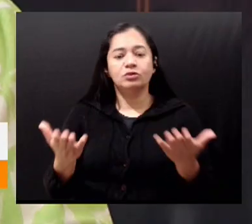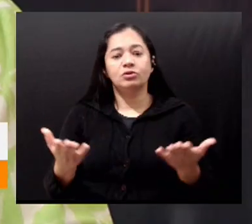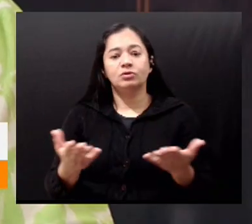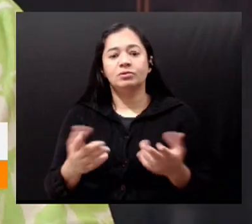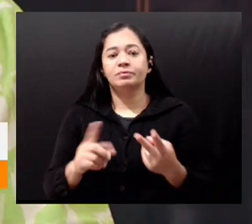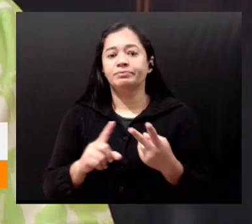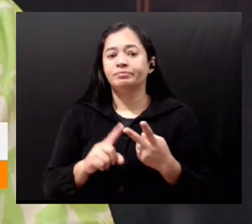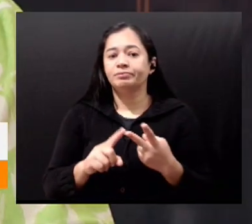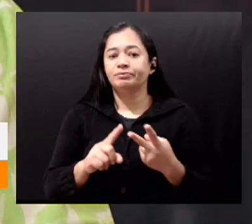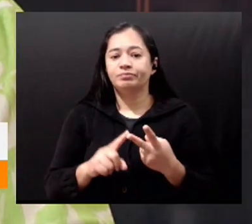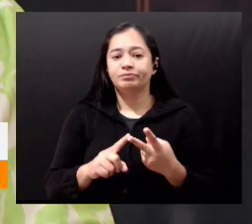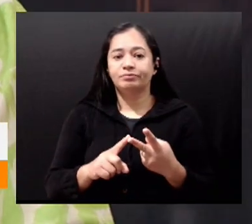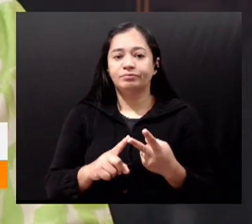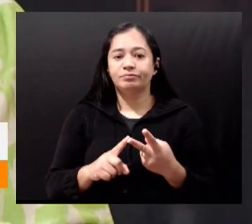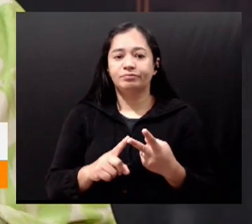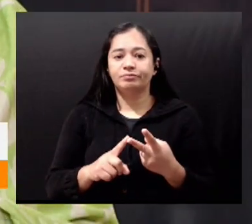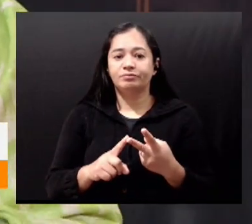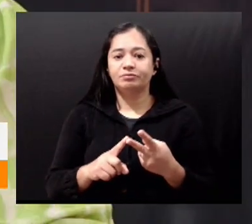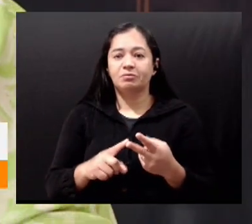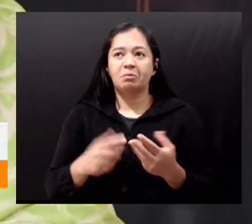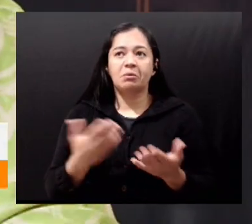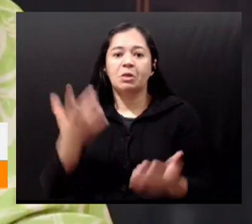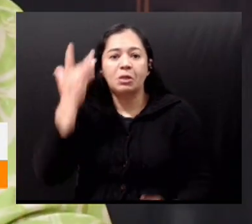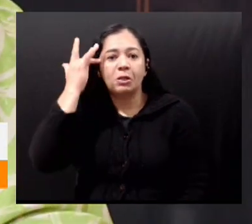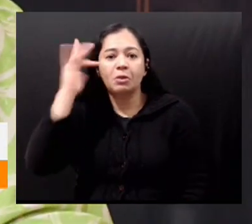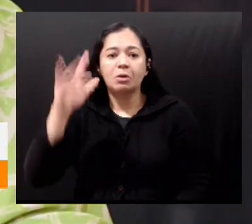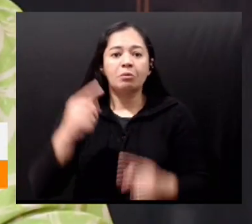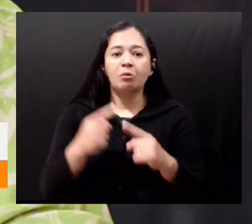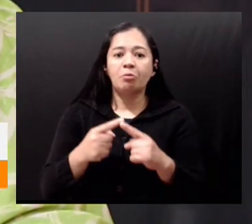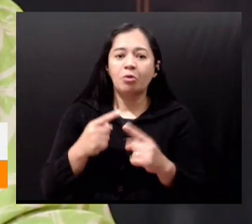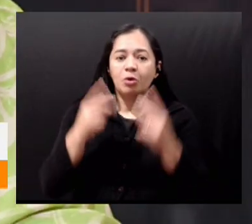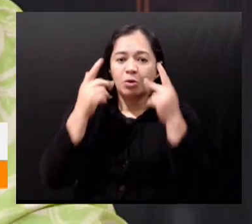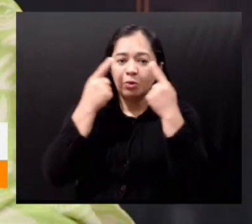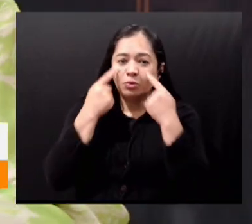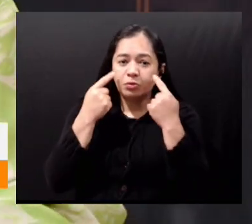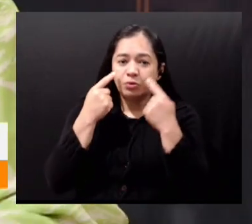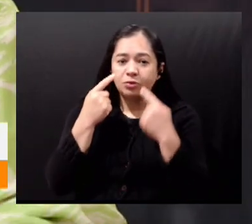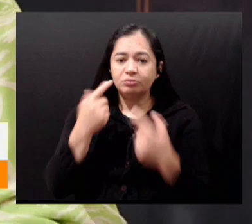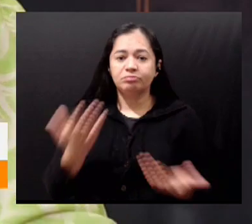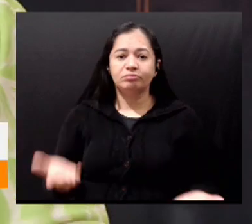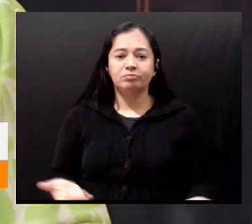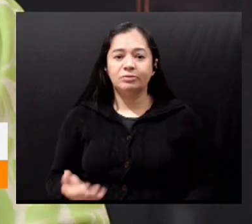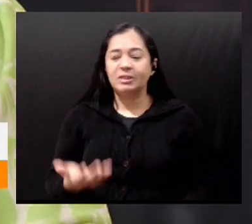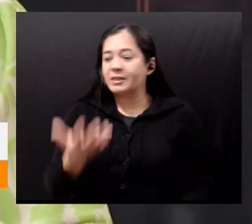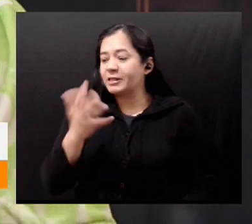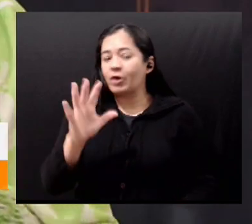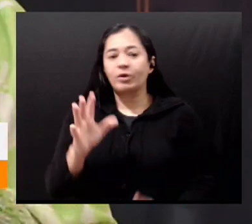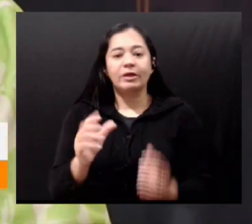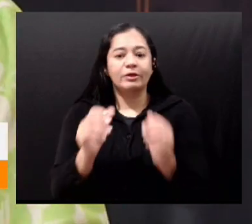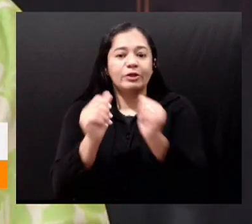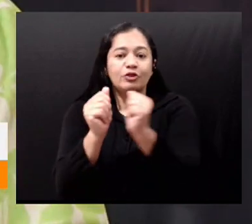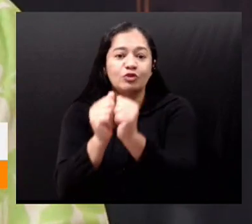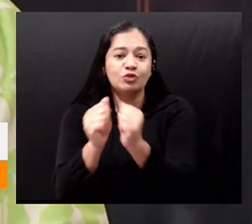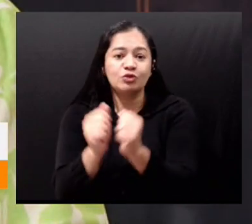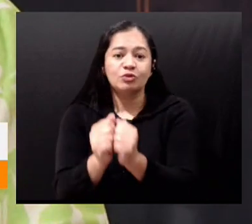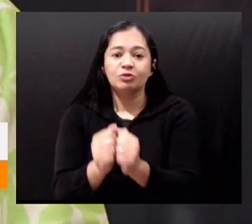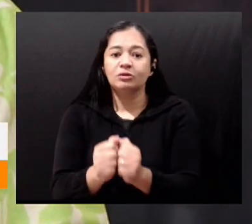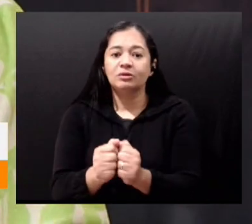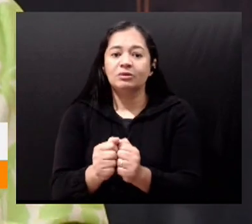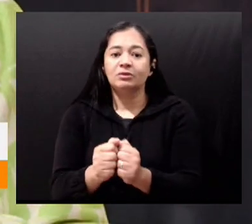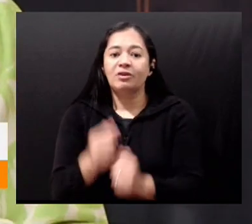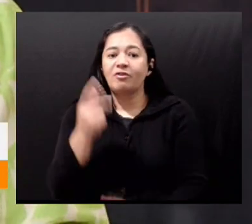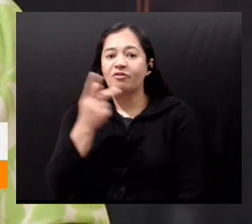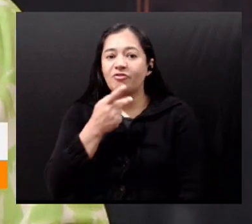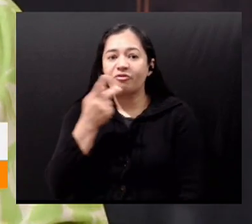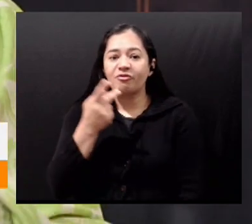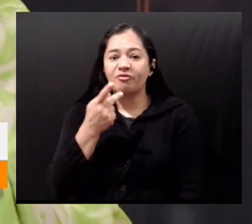tem motivação, evita estar, Uhum. evita, não quer falar ao público.